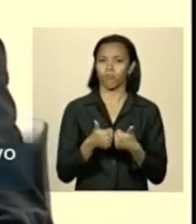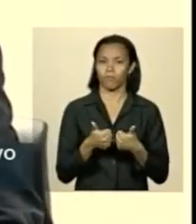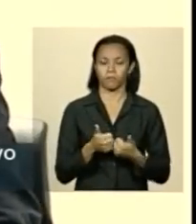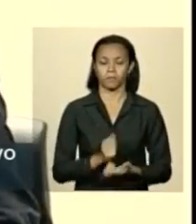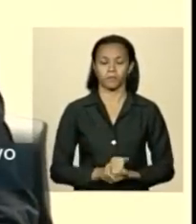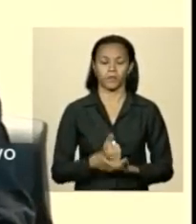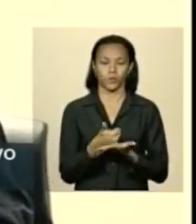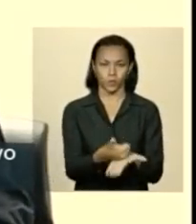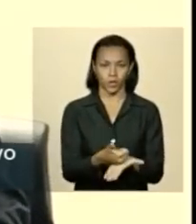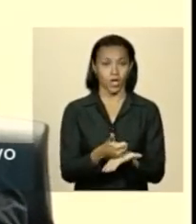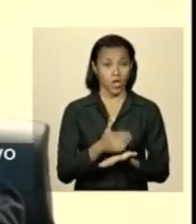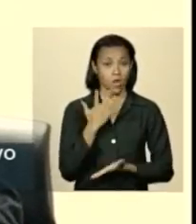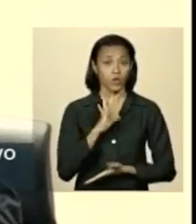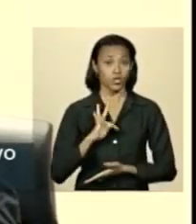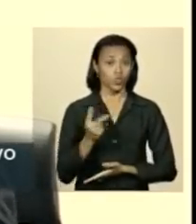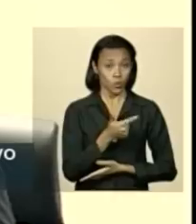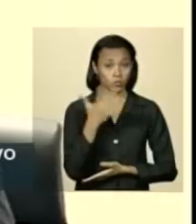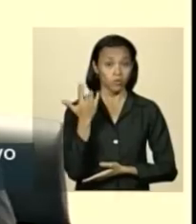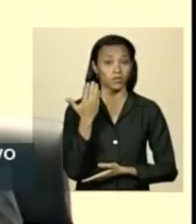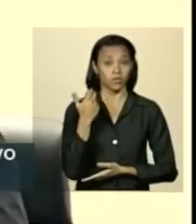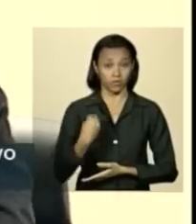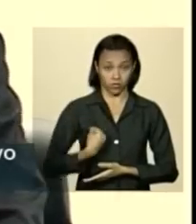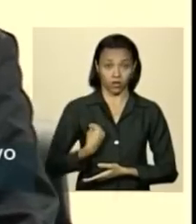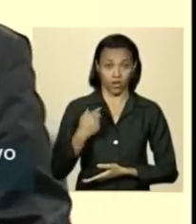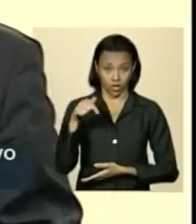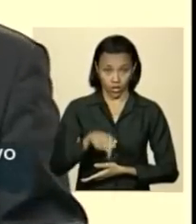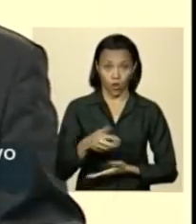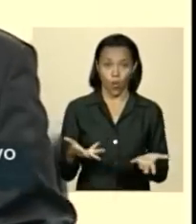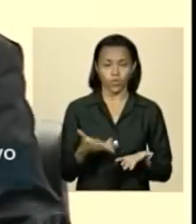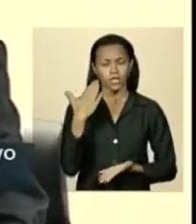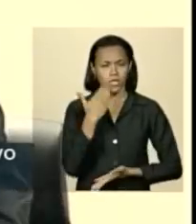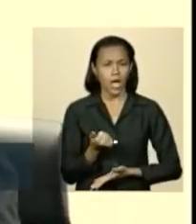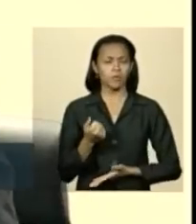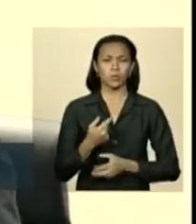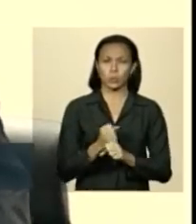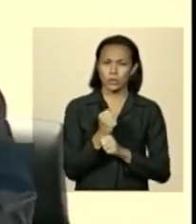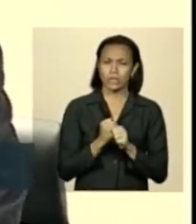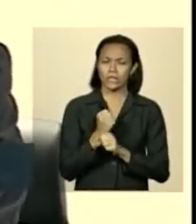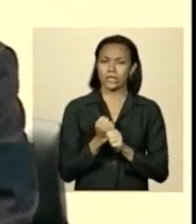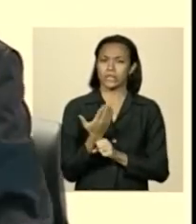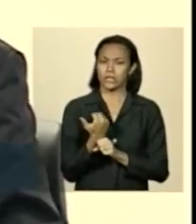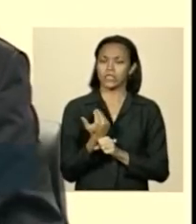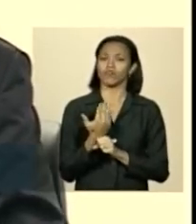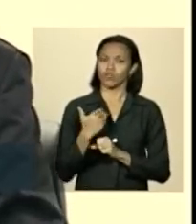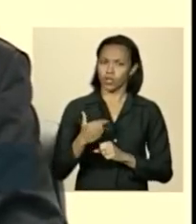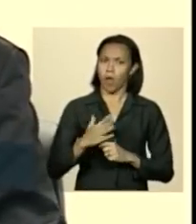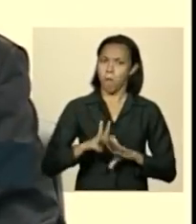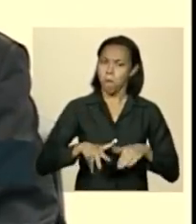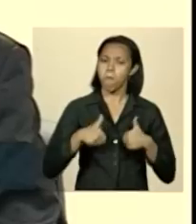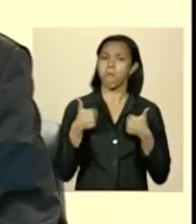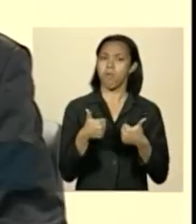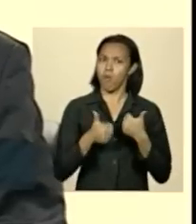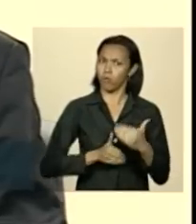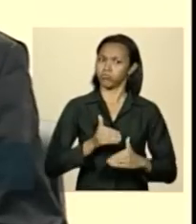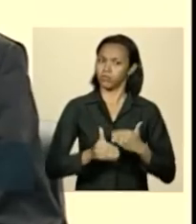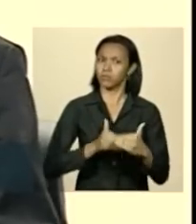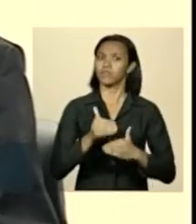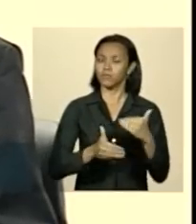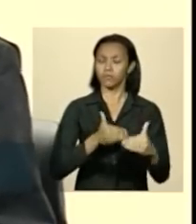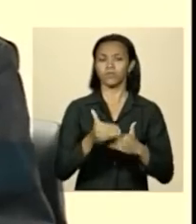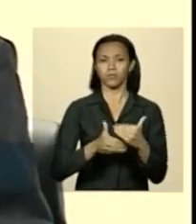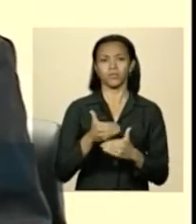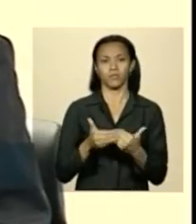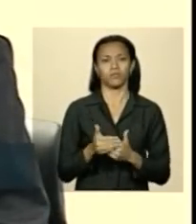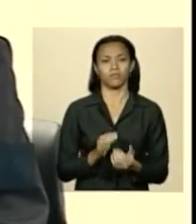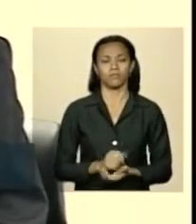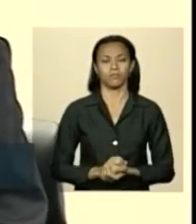questões Acho que todos que aqui estamos sabemos o quanto nos últimos anos houve uma evolução Positiva em relação ao Resgate